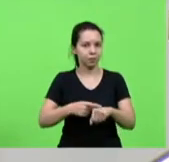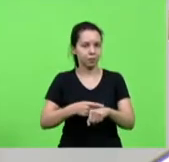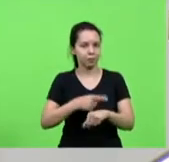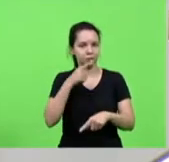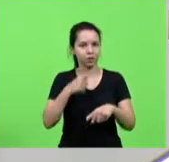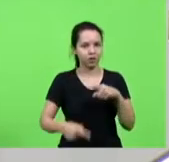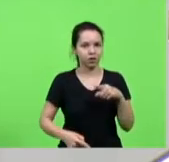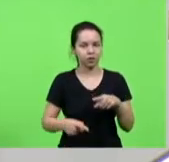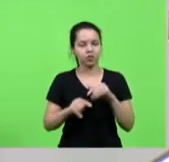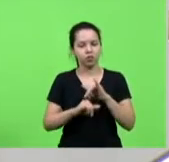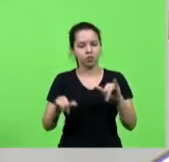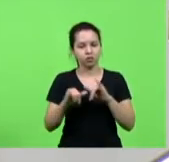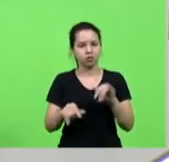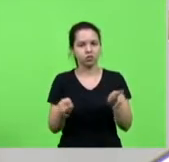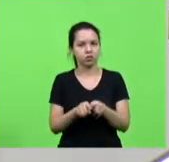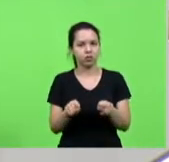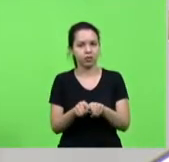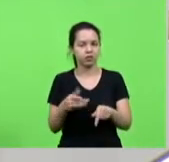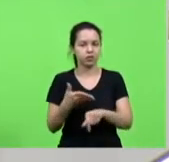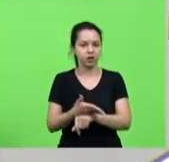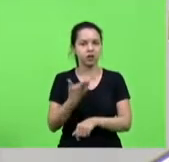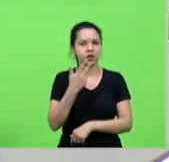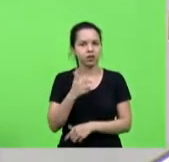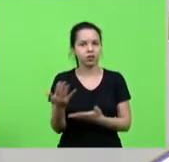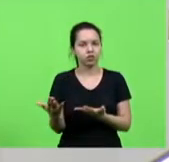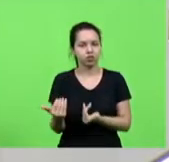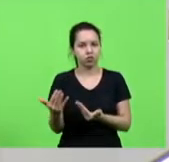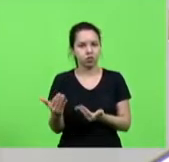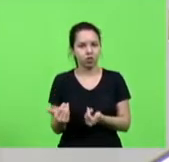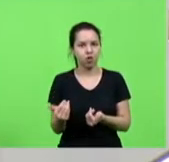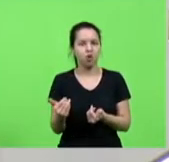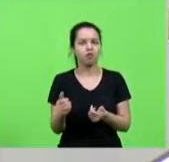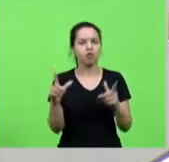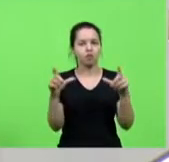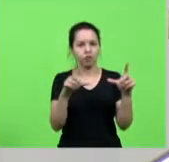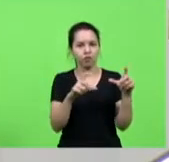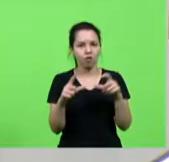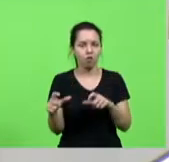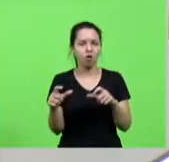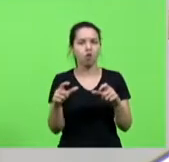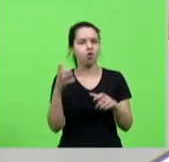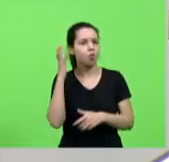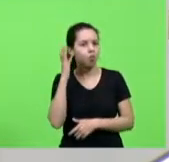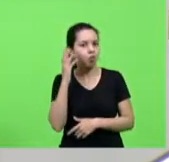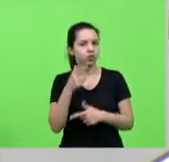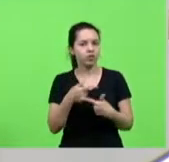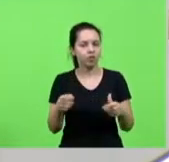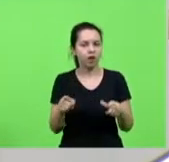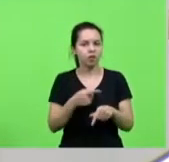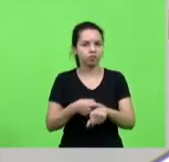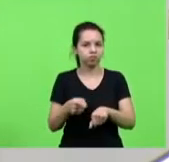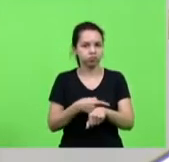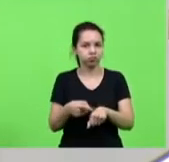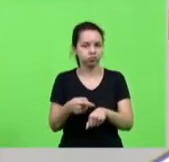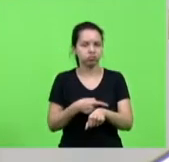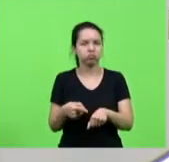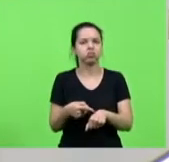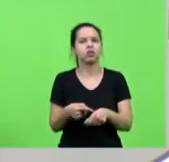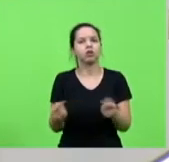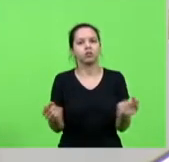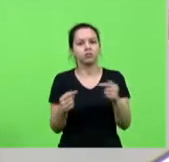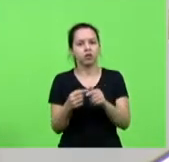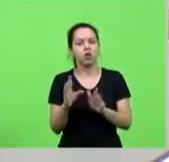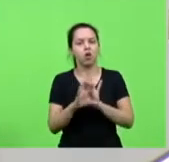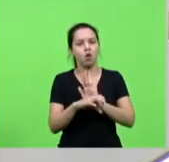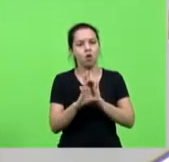acesso de crianças e adolescentes a imagens, músicas ou textos considerados pornográficos ou obscenos conforme o Código Penal e o